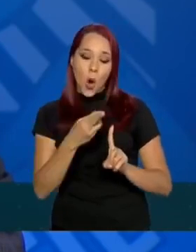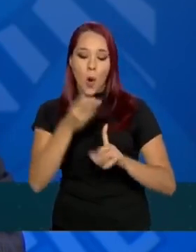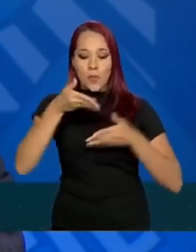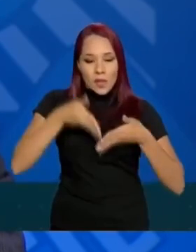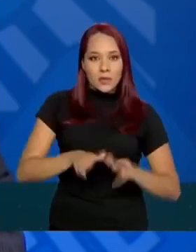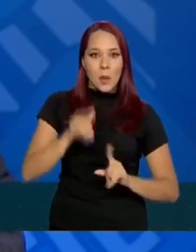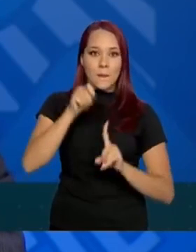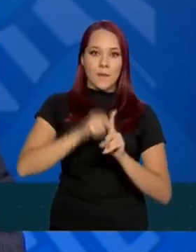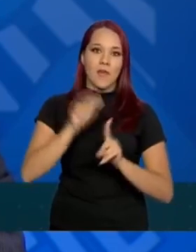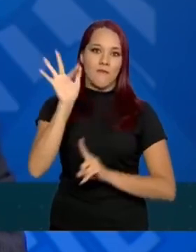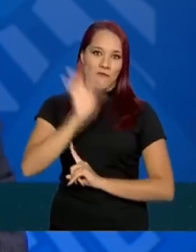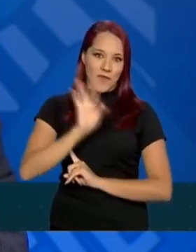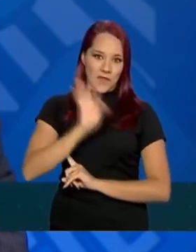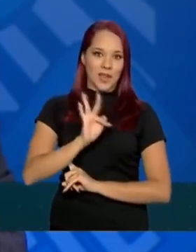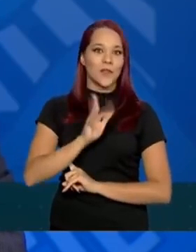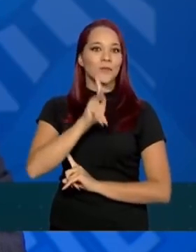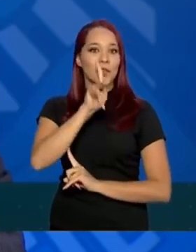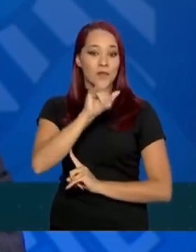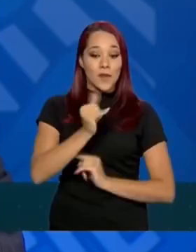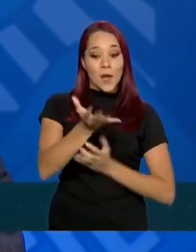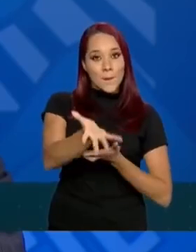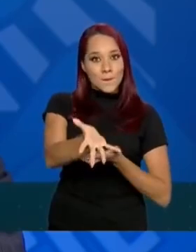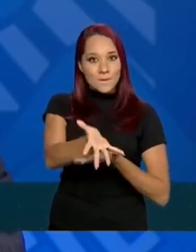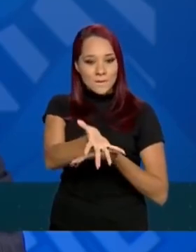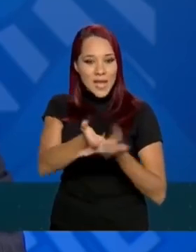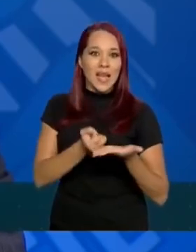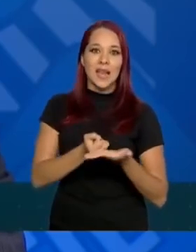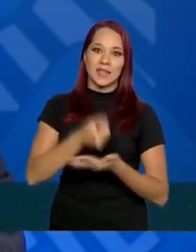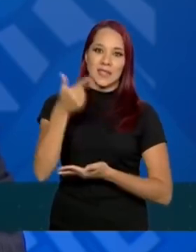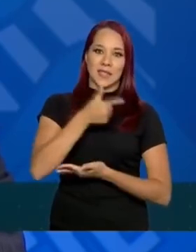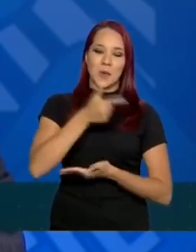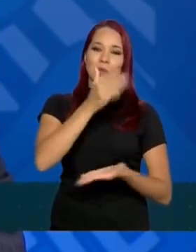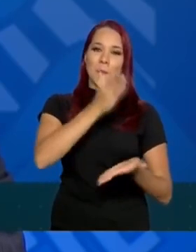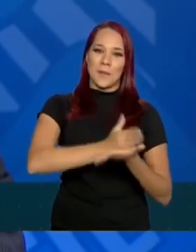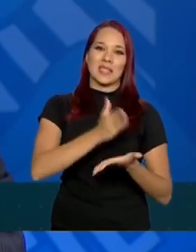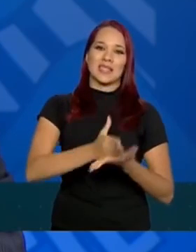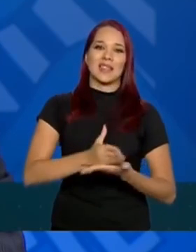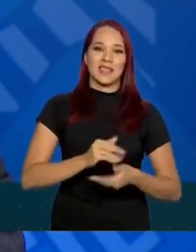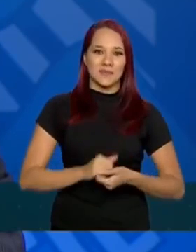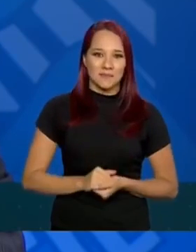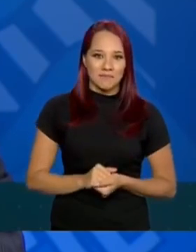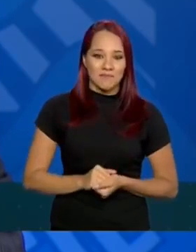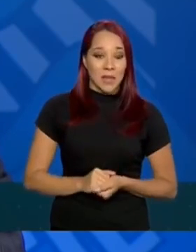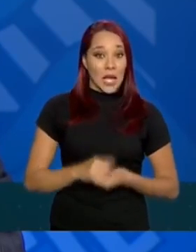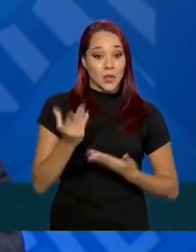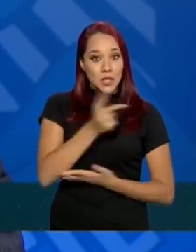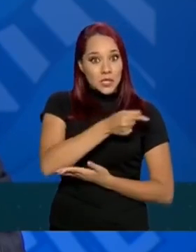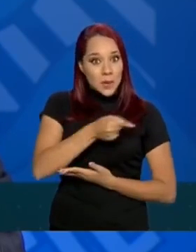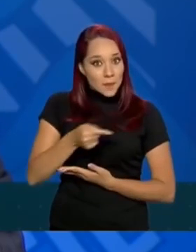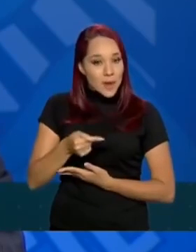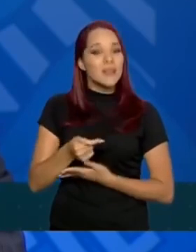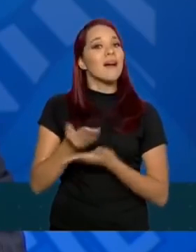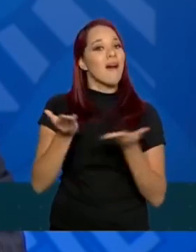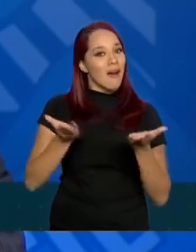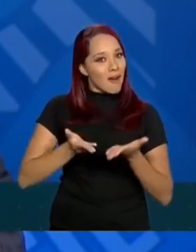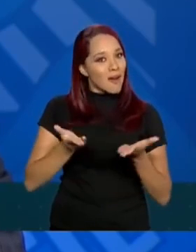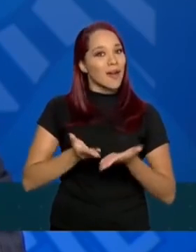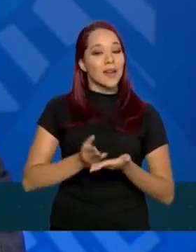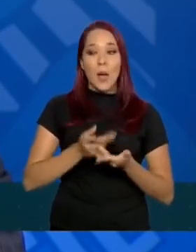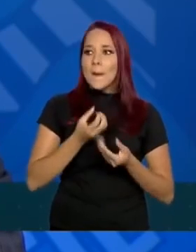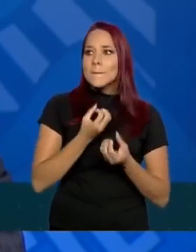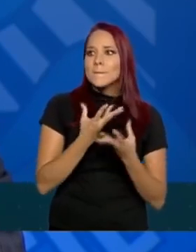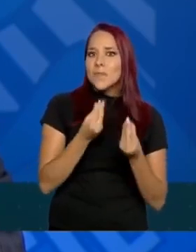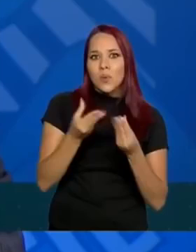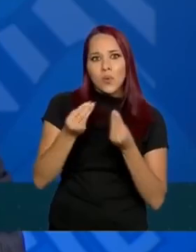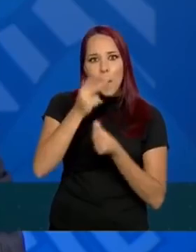fevereiro receberão a segunda parcela. Ou seja, nesta semana ainda,